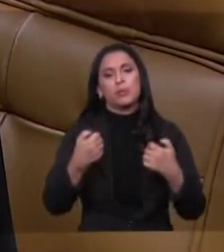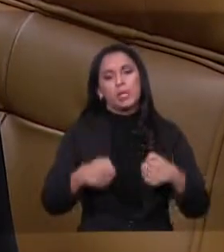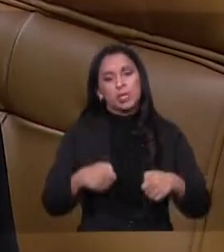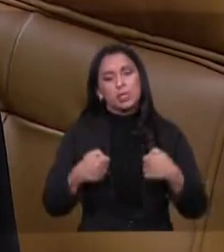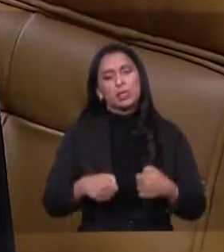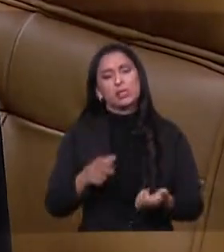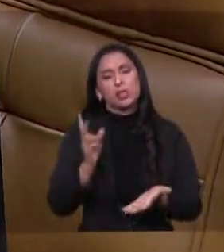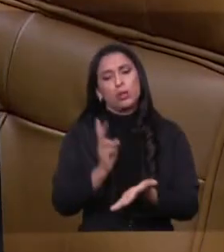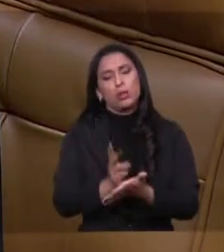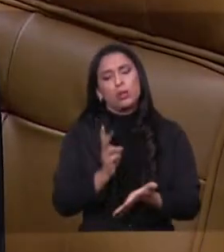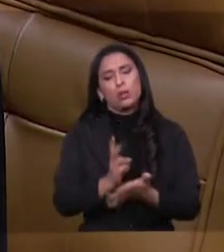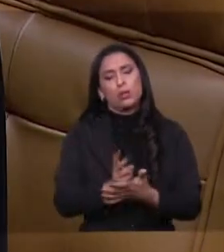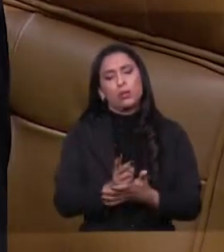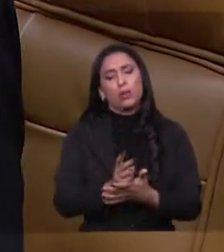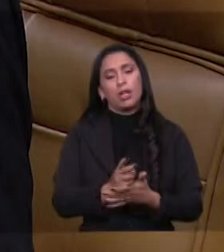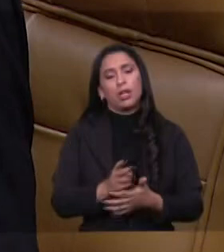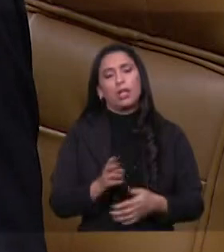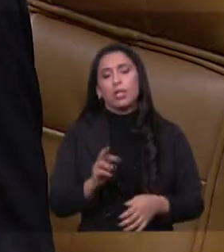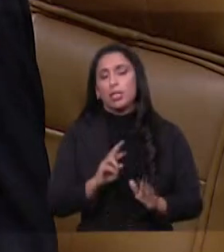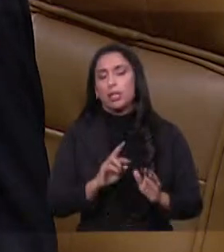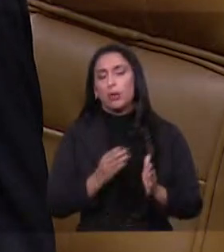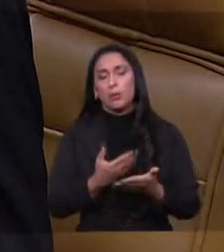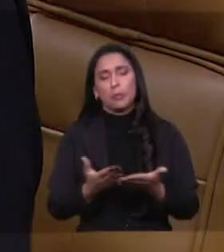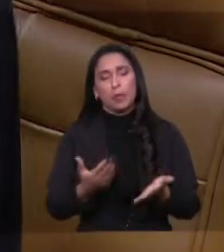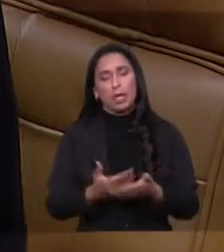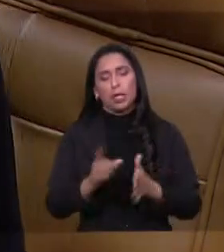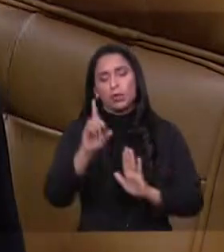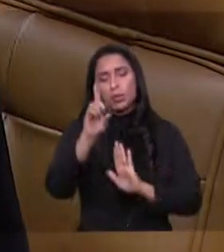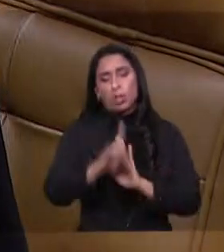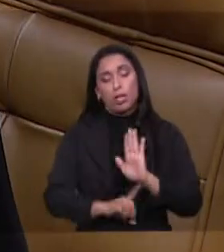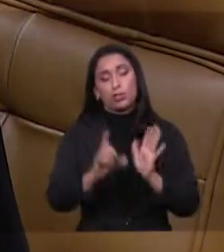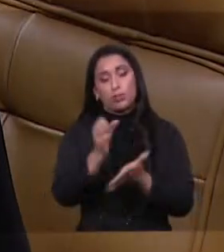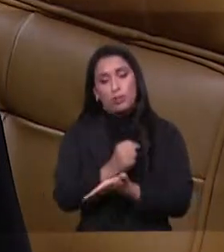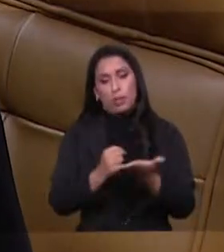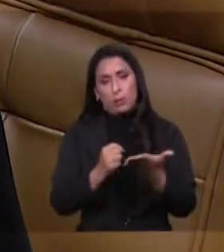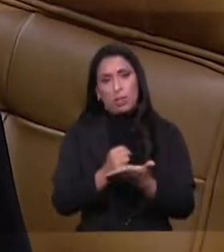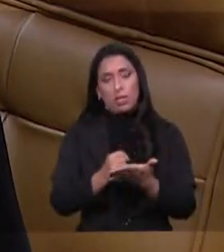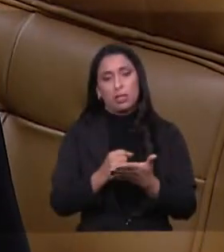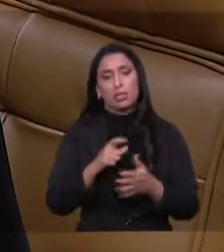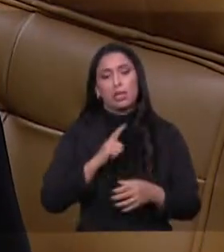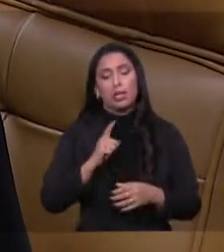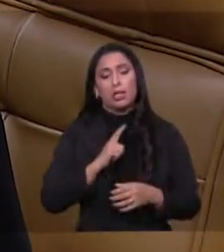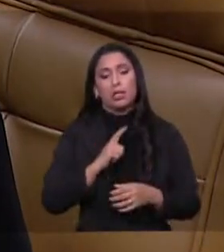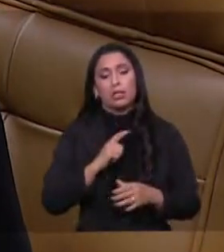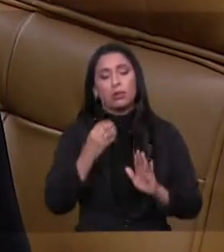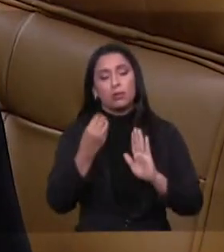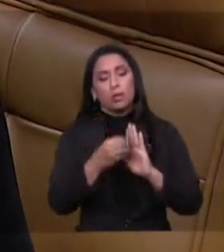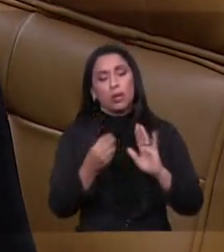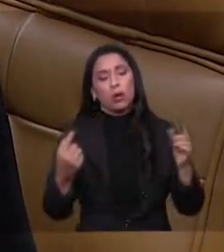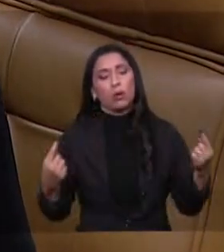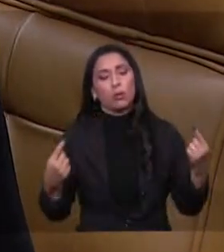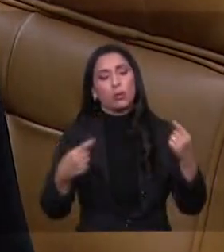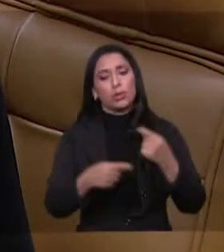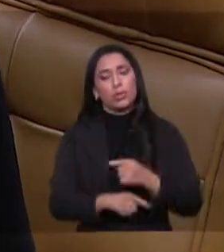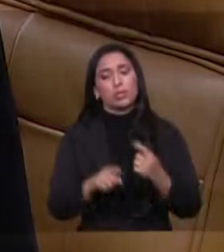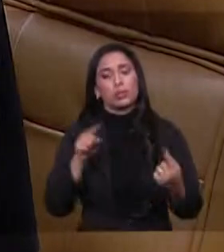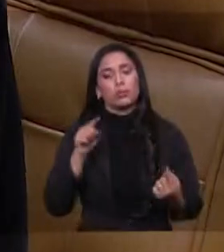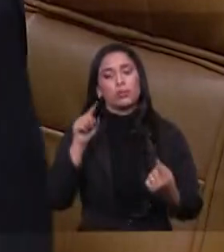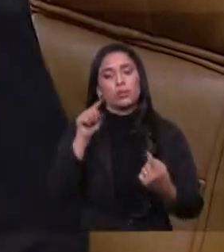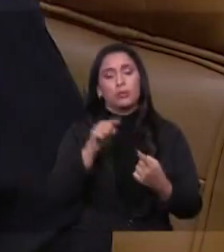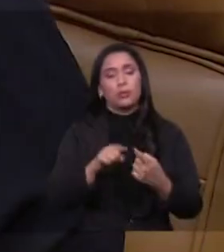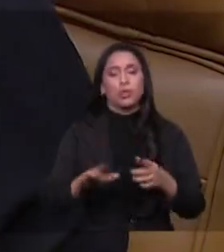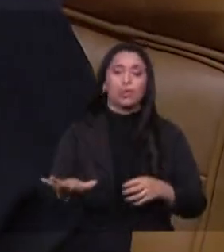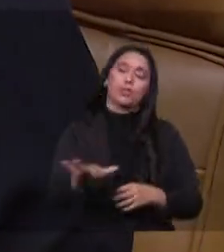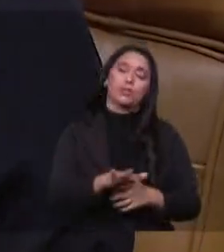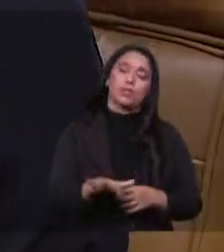priori de nenhum dos direitos fundamentais. Ademais, não há, nos termos abstratos, oposição entre os objetivos das